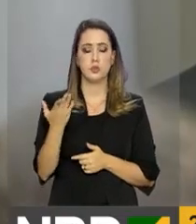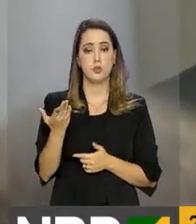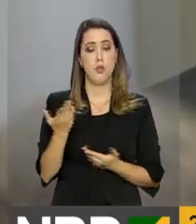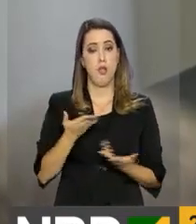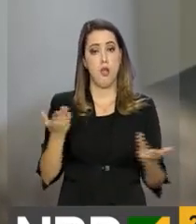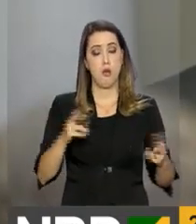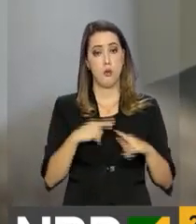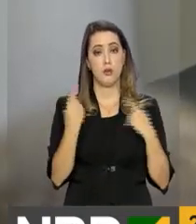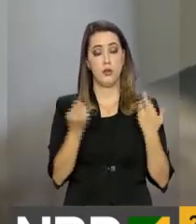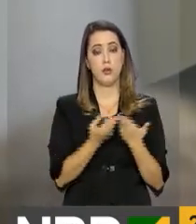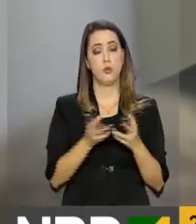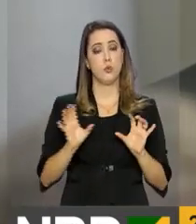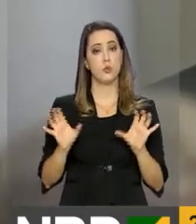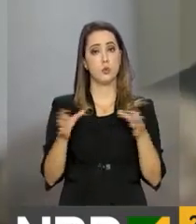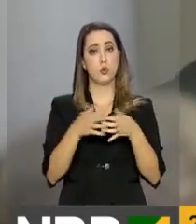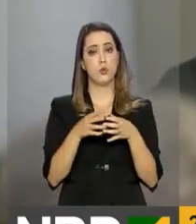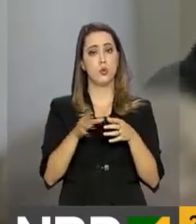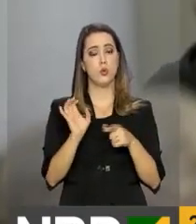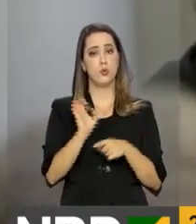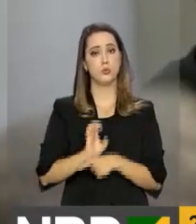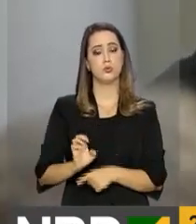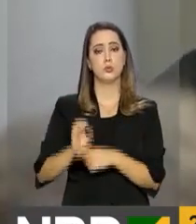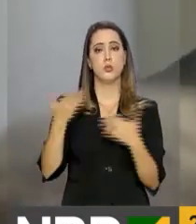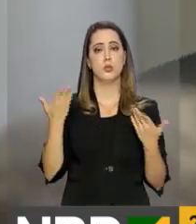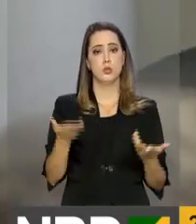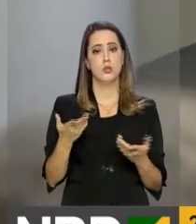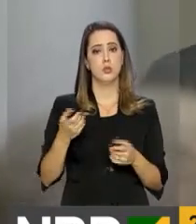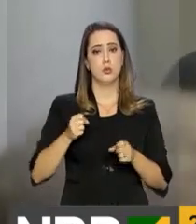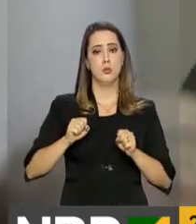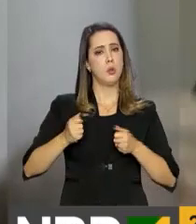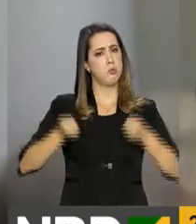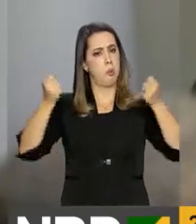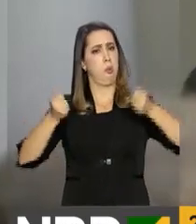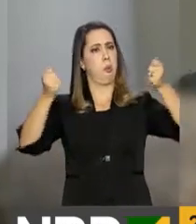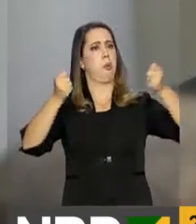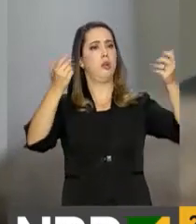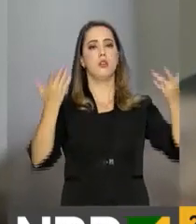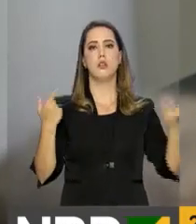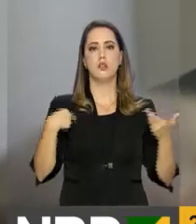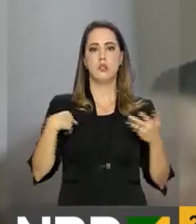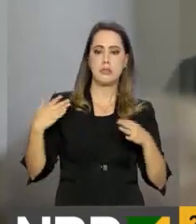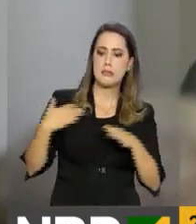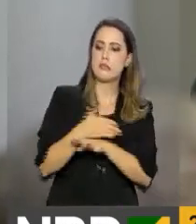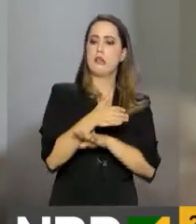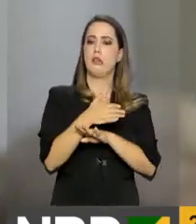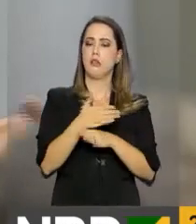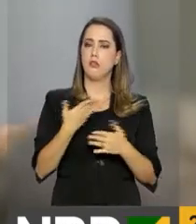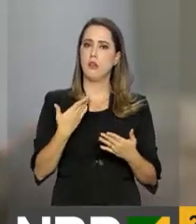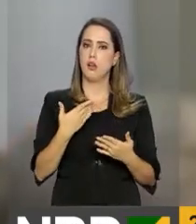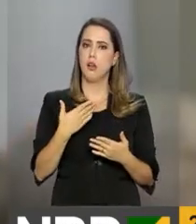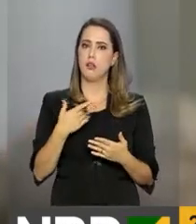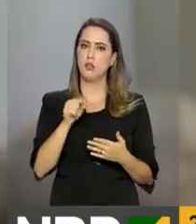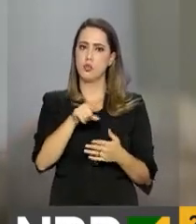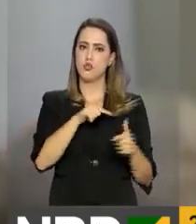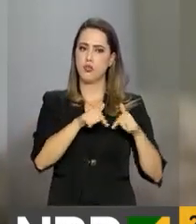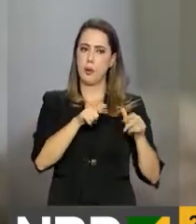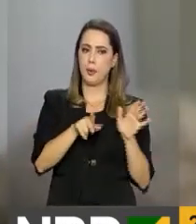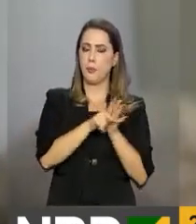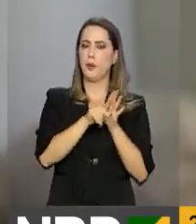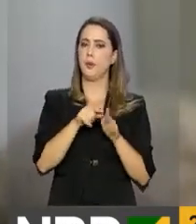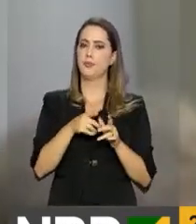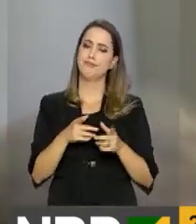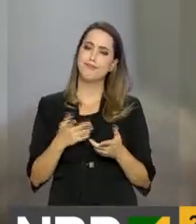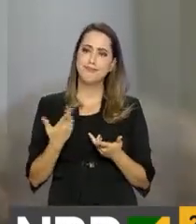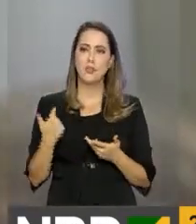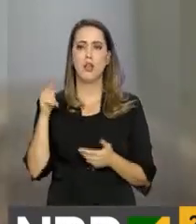agora de reunir as várias entidades para protestar contra essas invasões de competência, etc., que desarticula o nosso